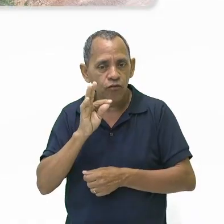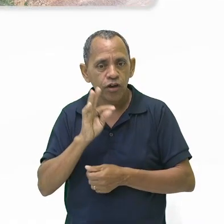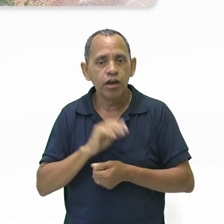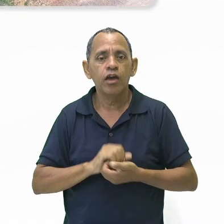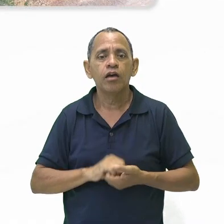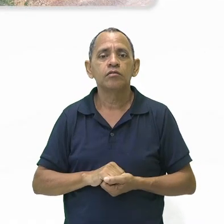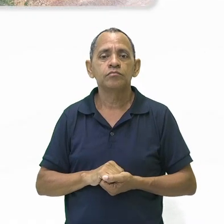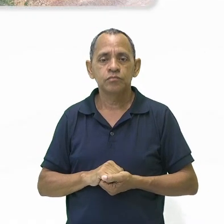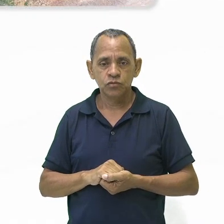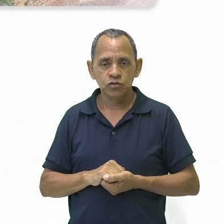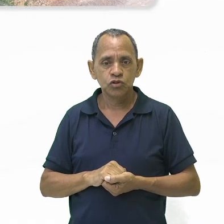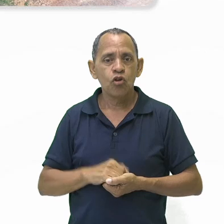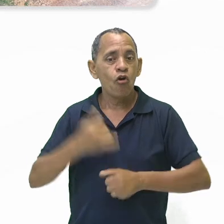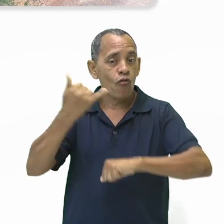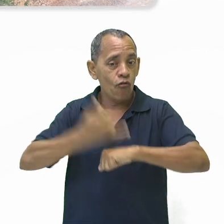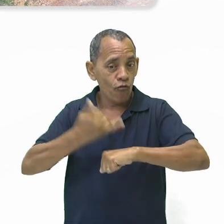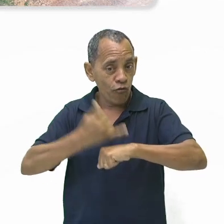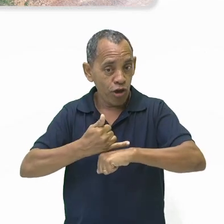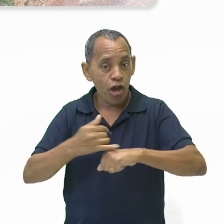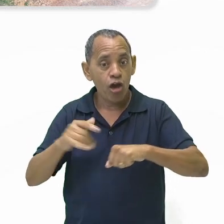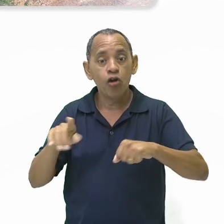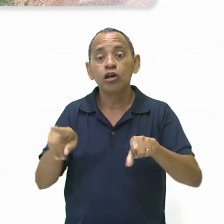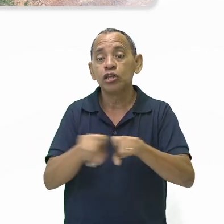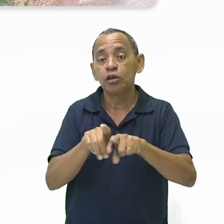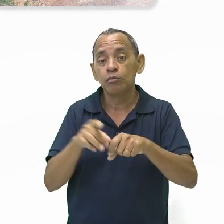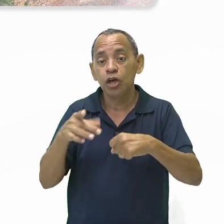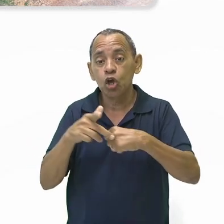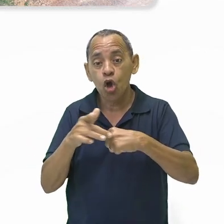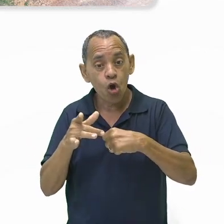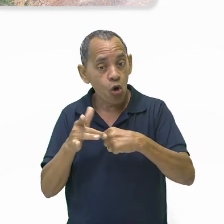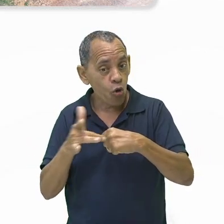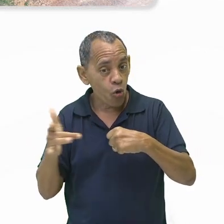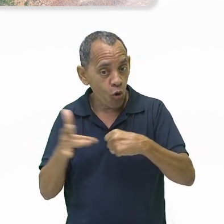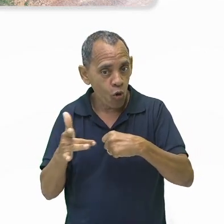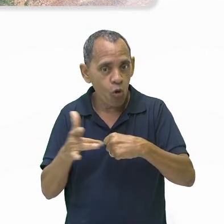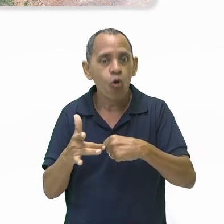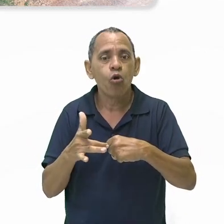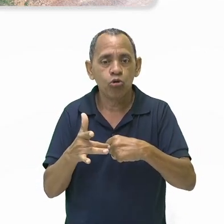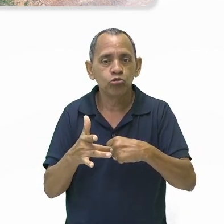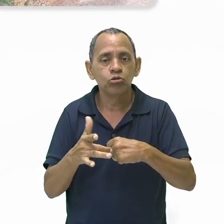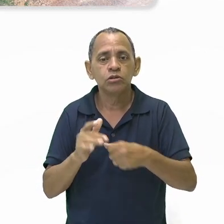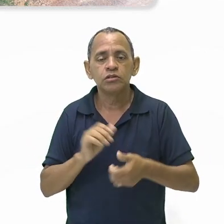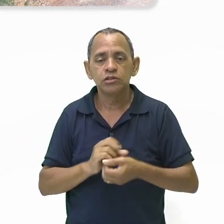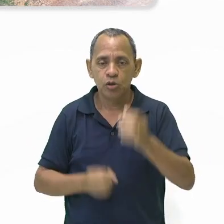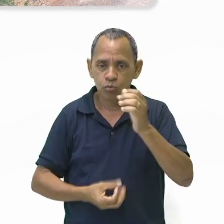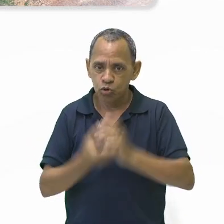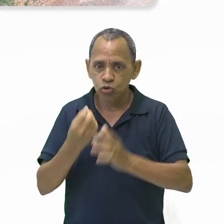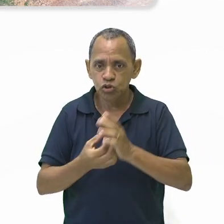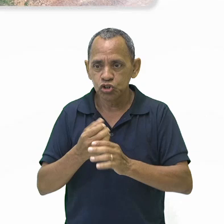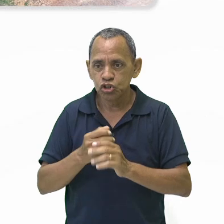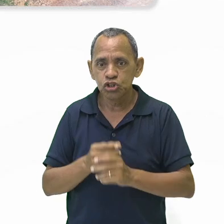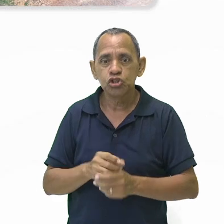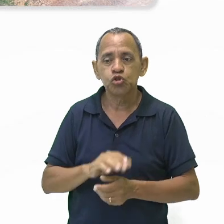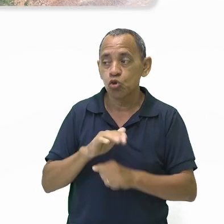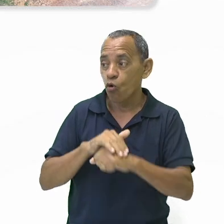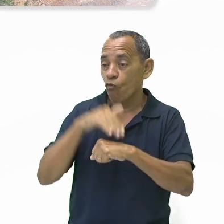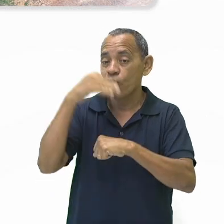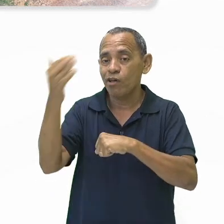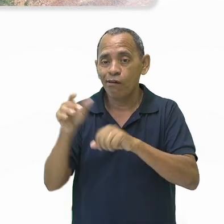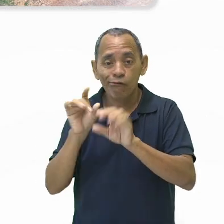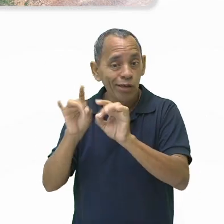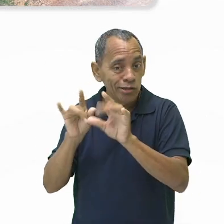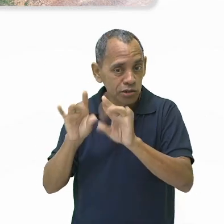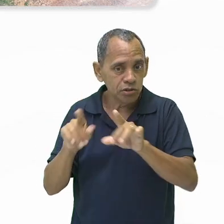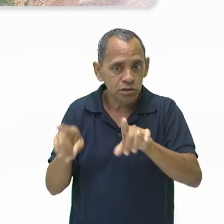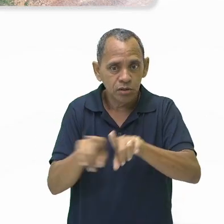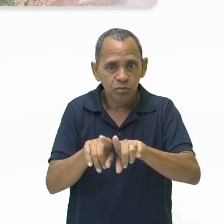né? Você tem uma área totalmente desmatada, né, e cada vez mais avançando. Se a gente vê no território brasileiro uma área